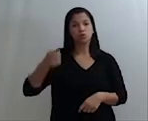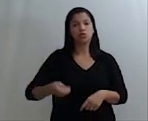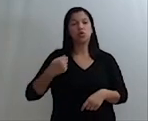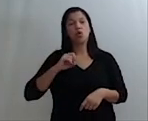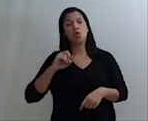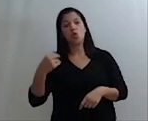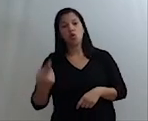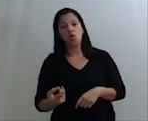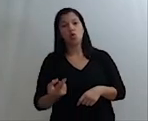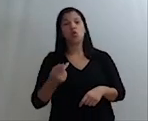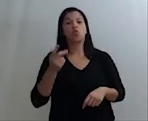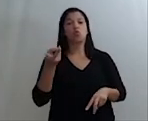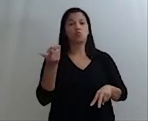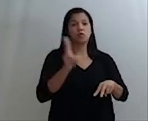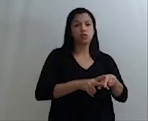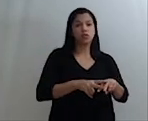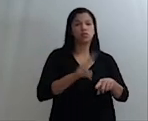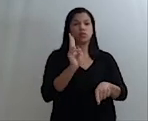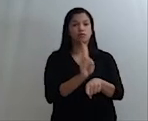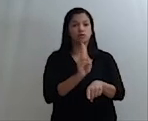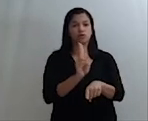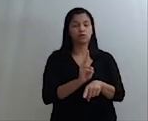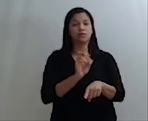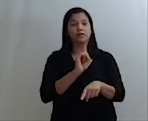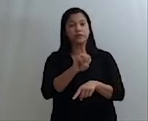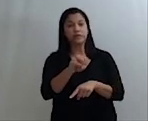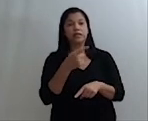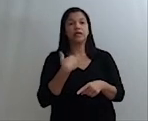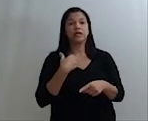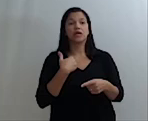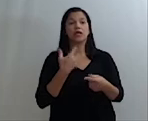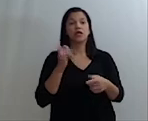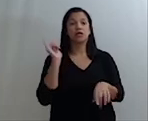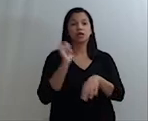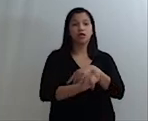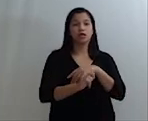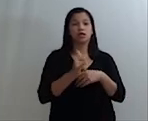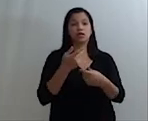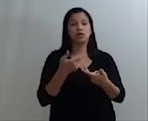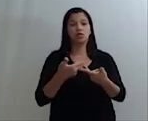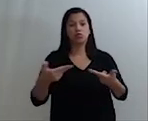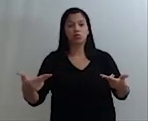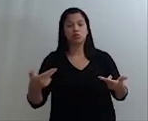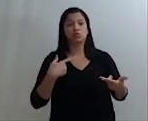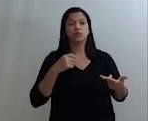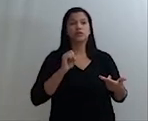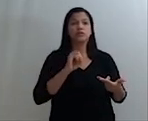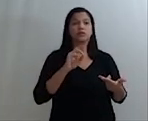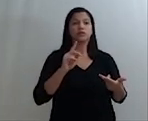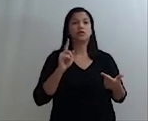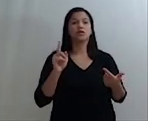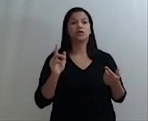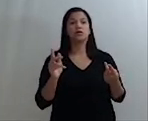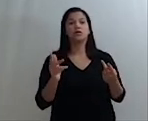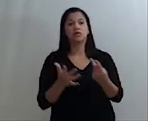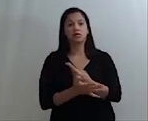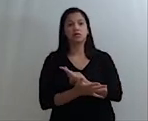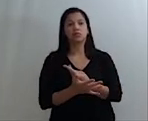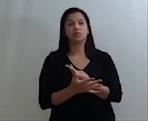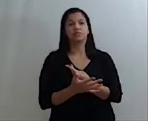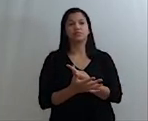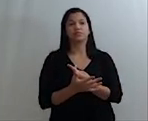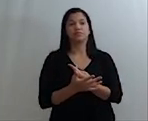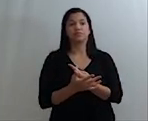caso de descumprimento de qualquer das obrigações impostas por força das cautelares ou de superveniência de motivos com concretos para tanto